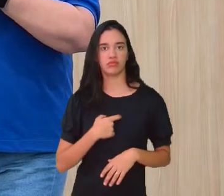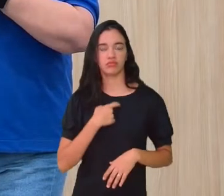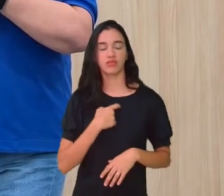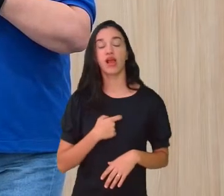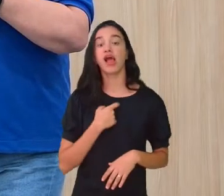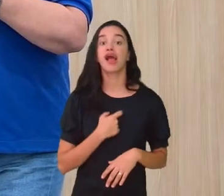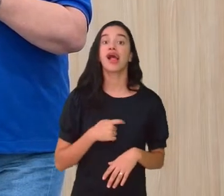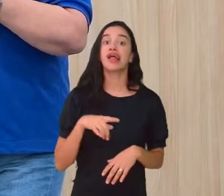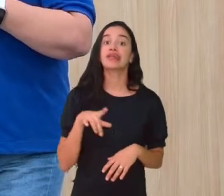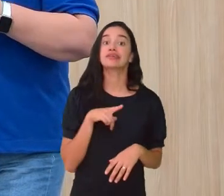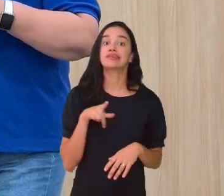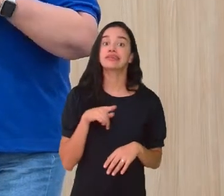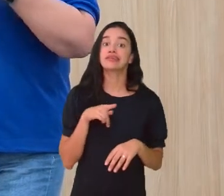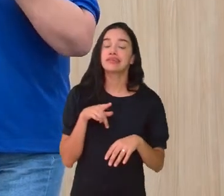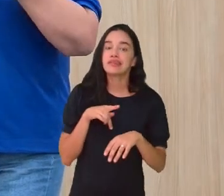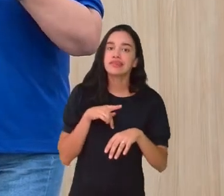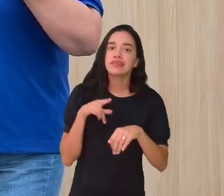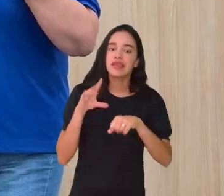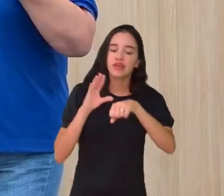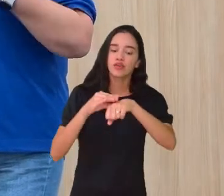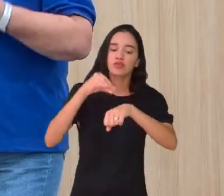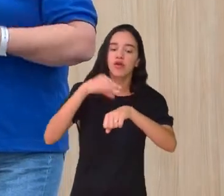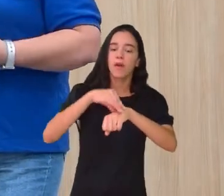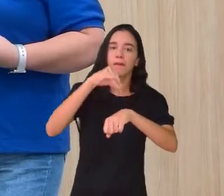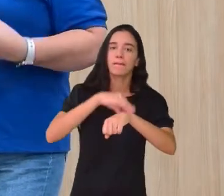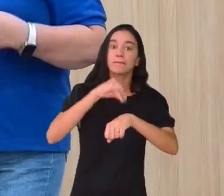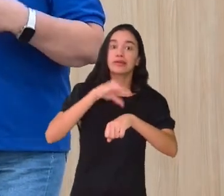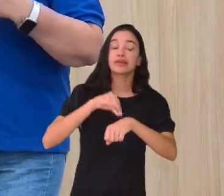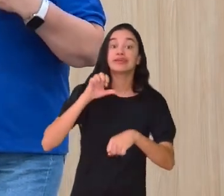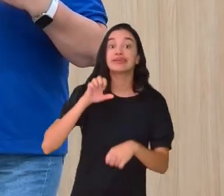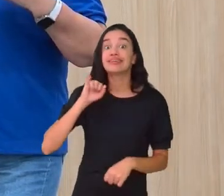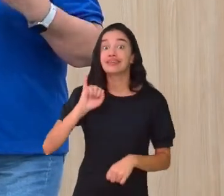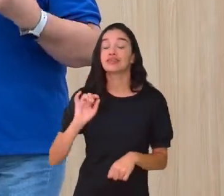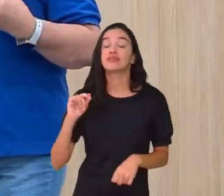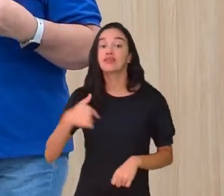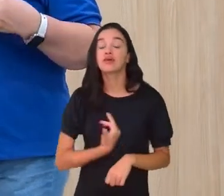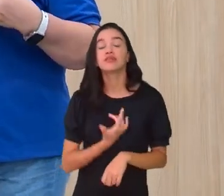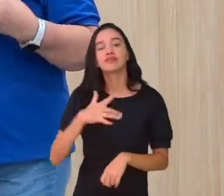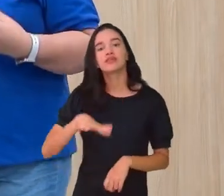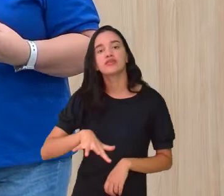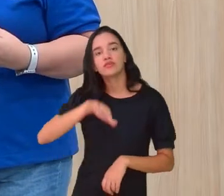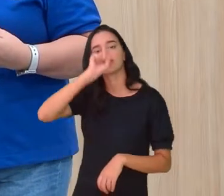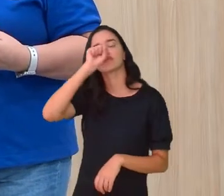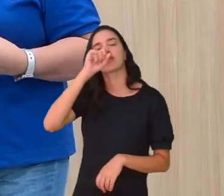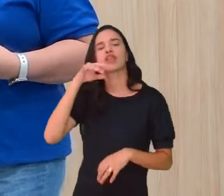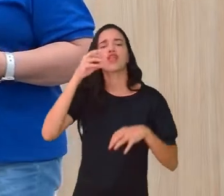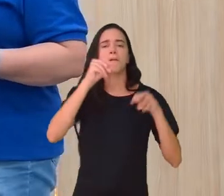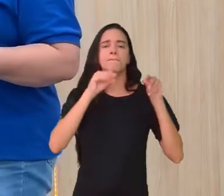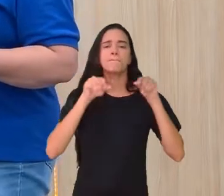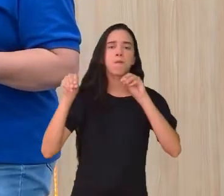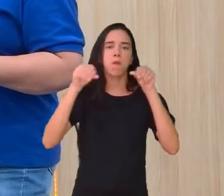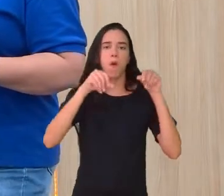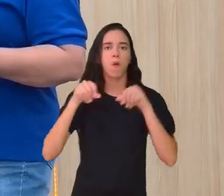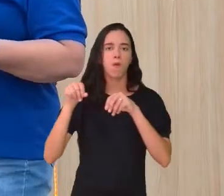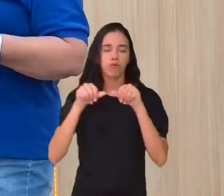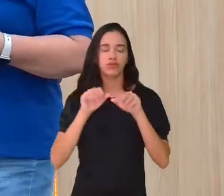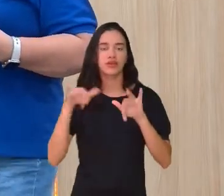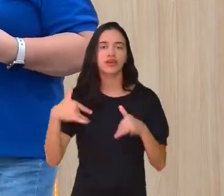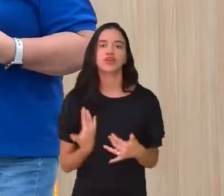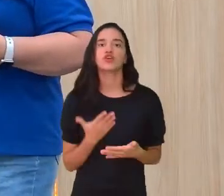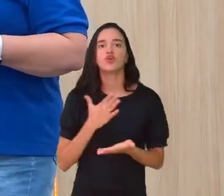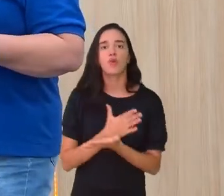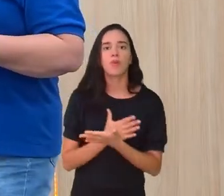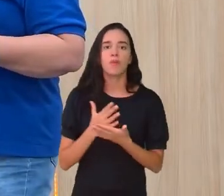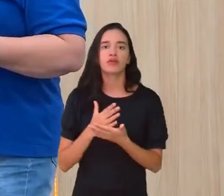tem alguns pelinhos. Porque se por acaso a gente respira, principalmente um ar que está cheio de poeira, e a gente começa a